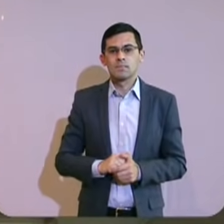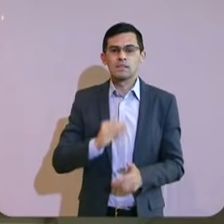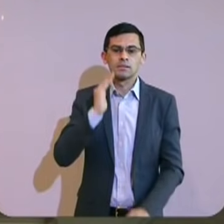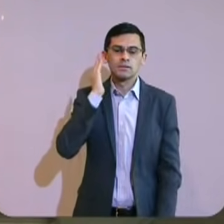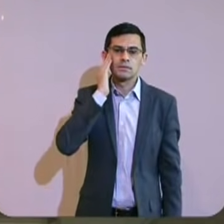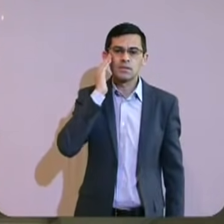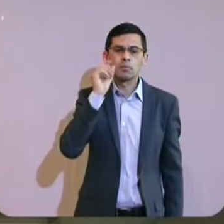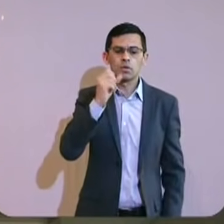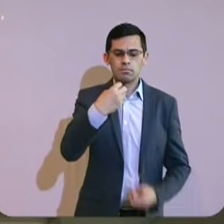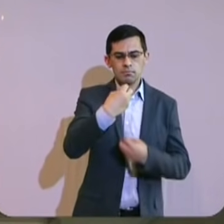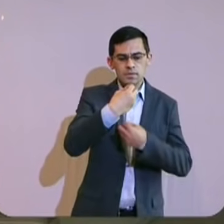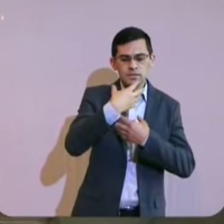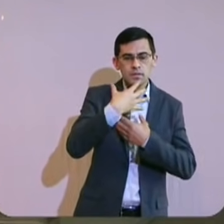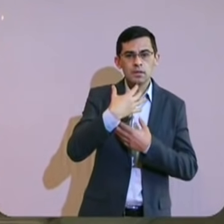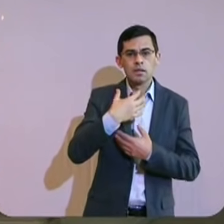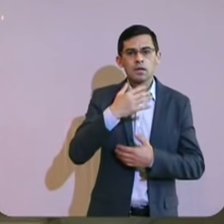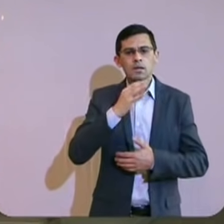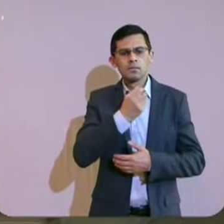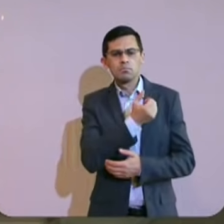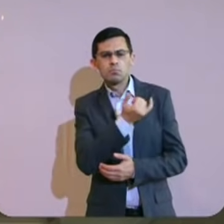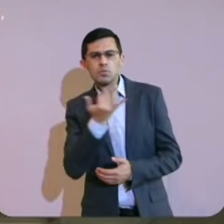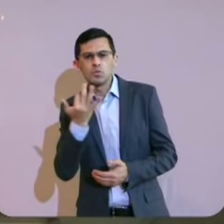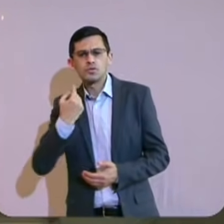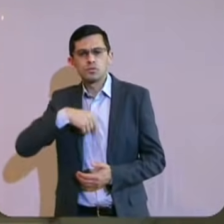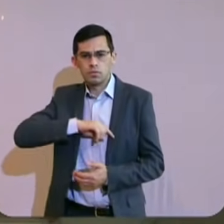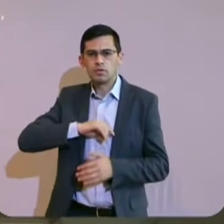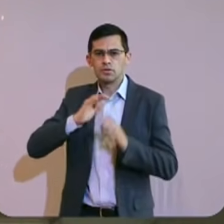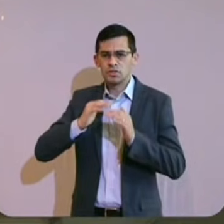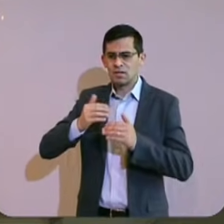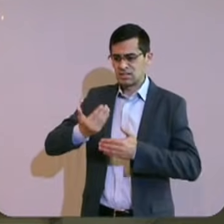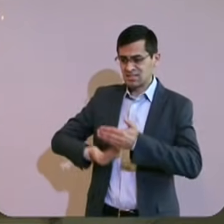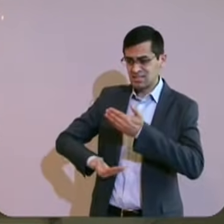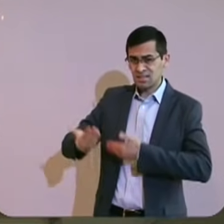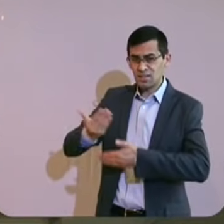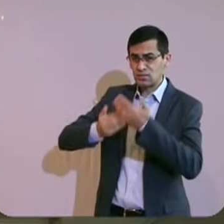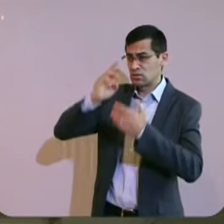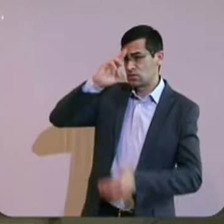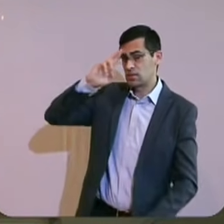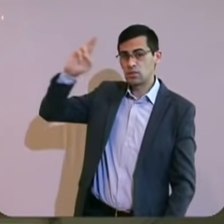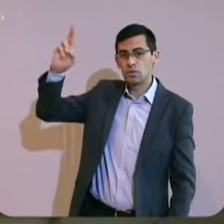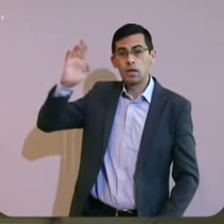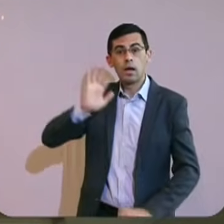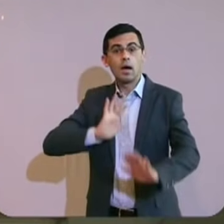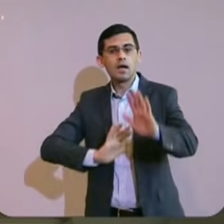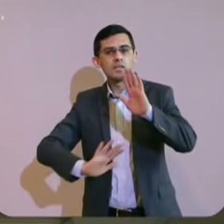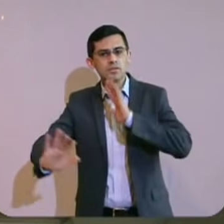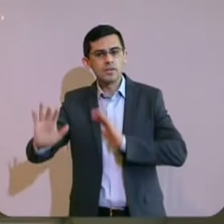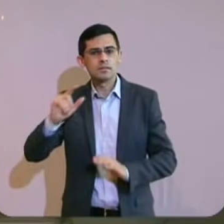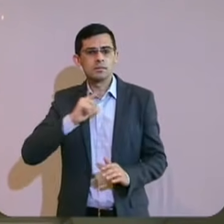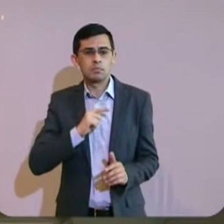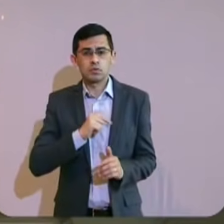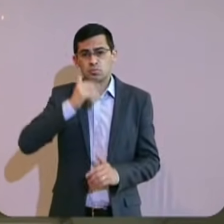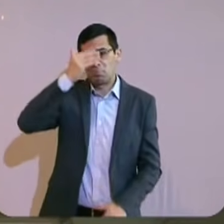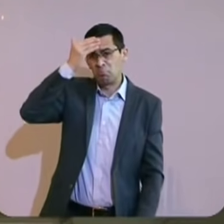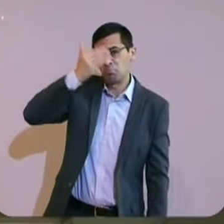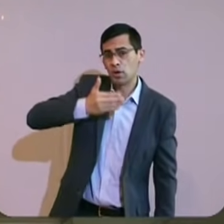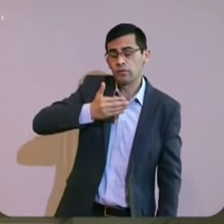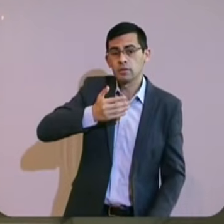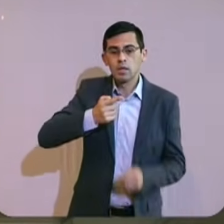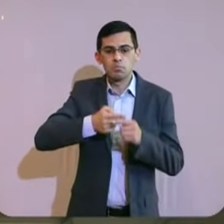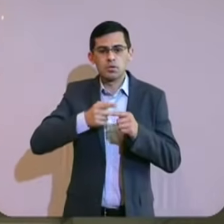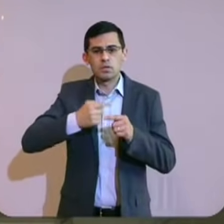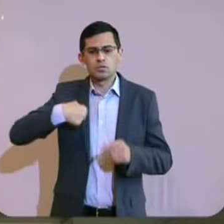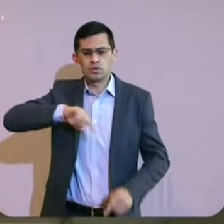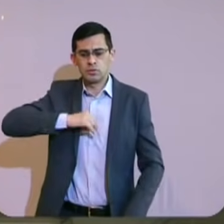Sabe o que me ensina? Que muitos de nós, tementes a Deus, servos do Senhor, às vezes passamos por provas, porque o